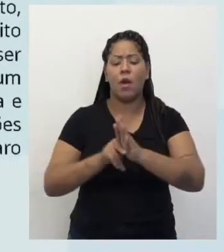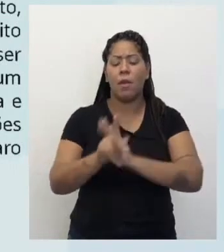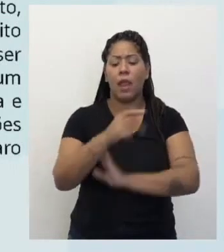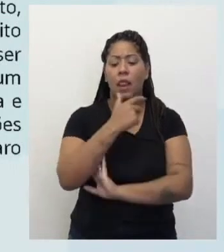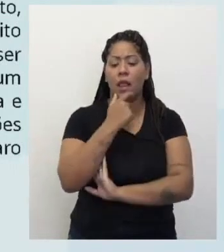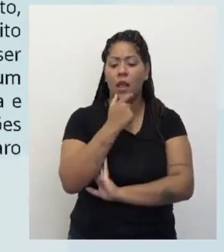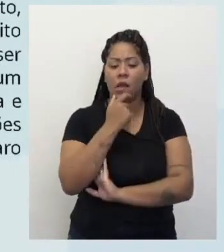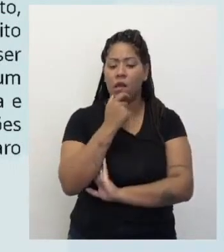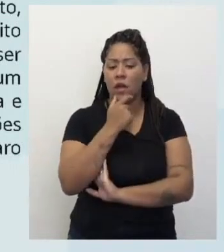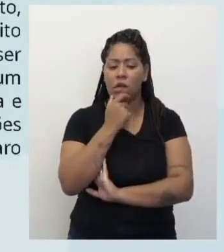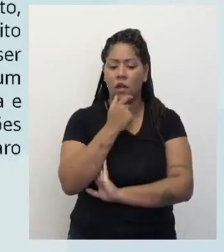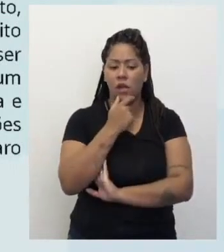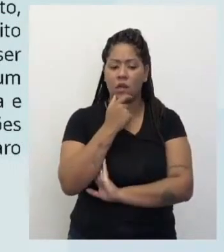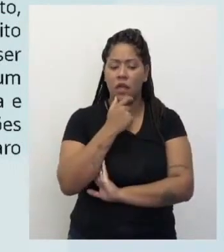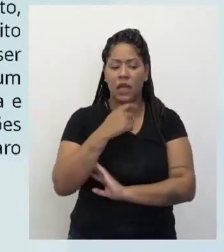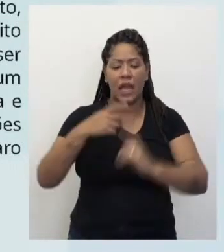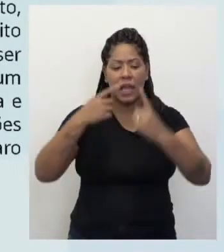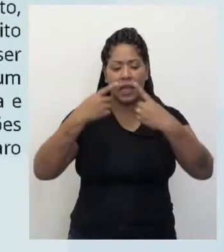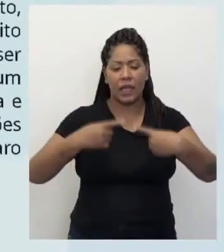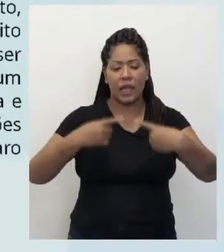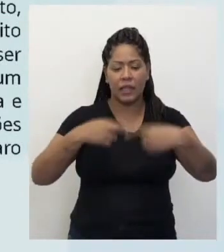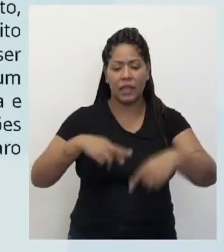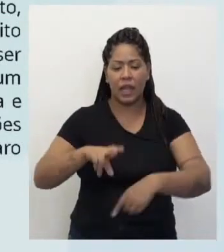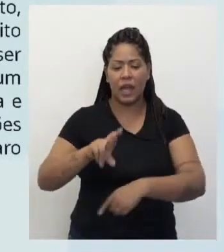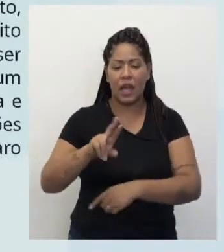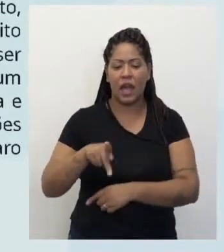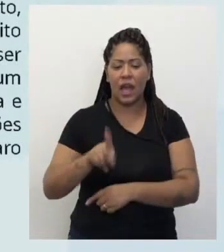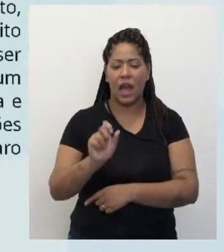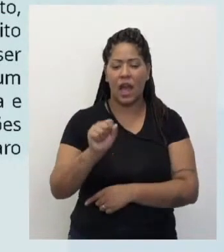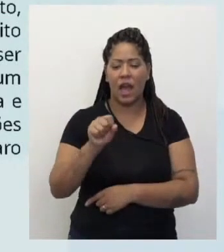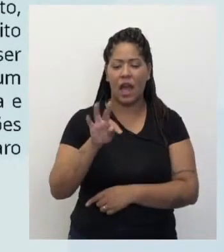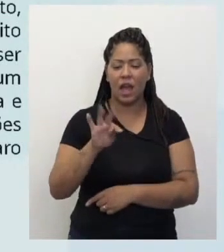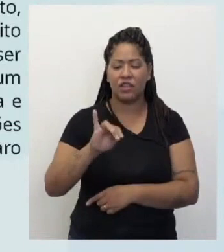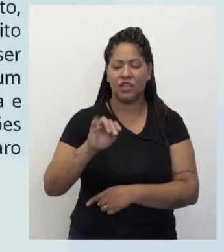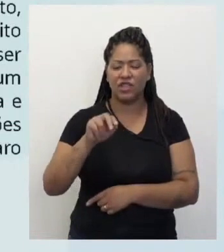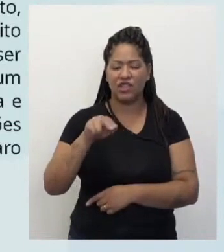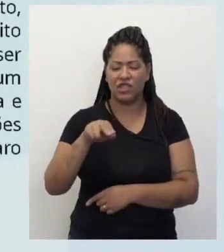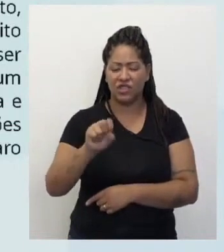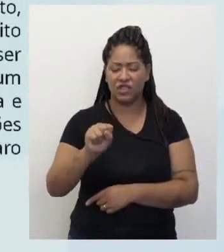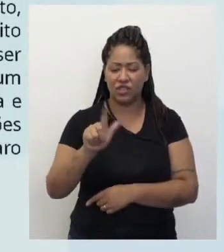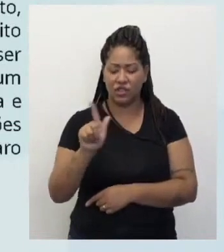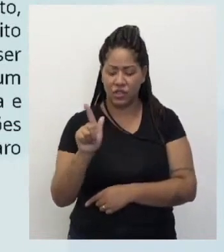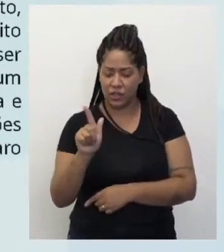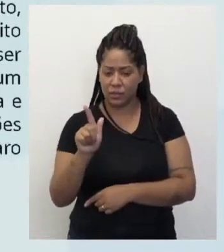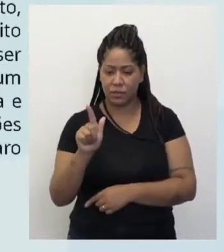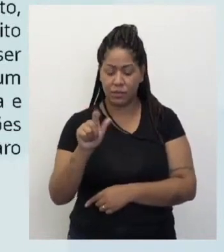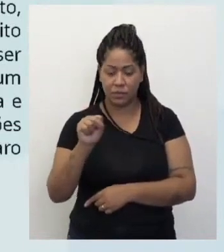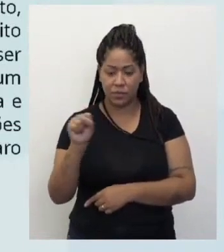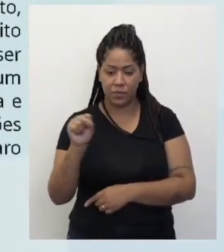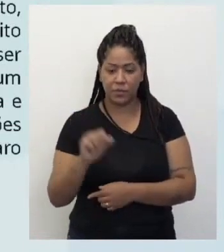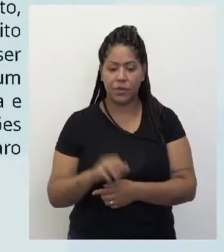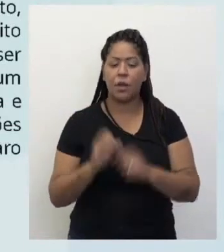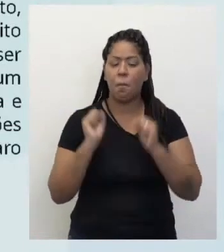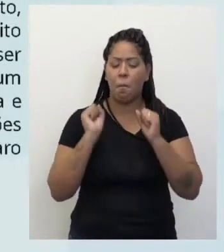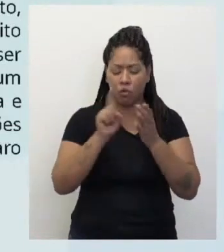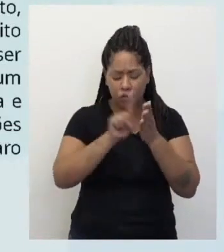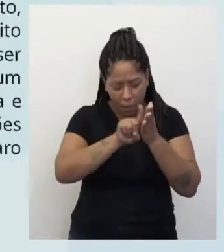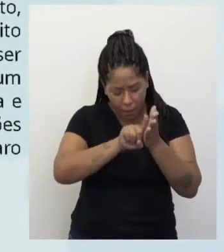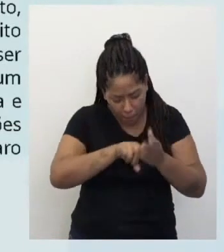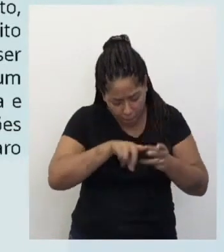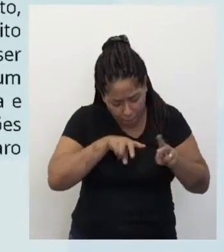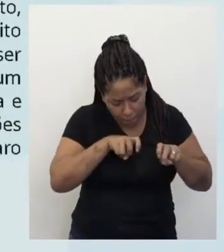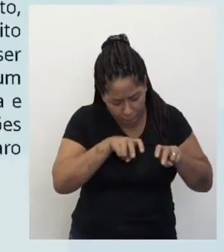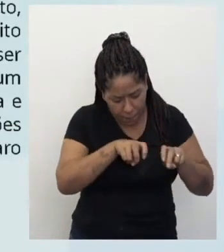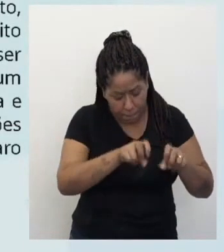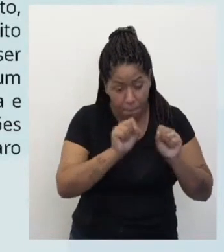Inglaterra, que é a Batalha de Hastings, tá? Eu não vou entrar em muitos detalhes, eu vou deixar aí como dica para que vocês pesquisem, quem quiser pode dar o print